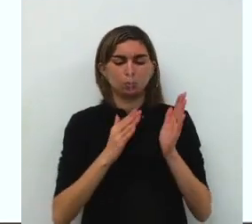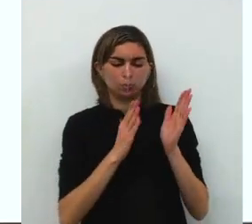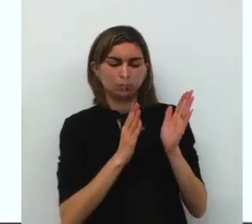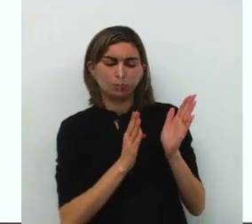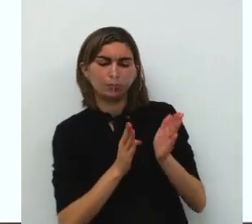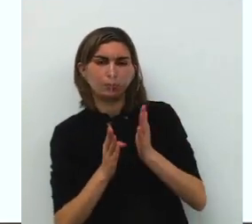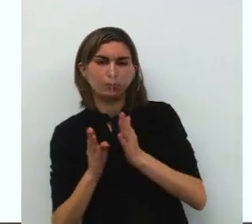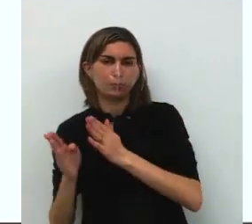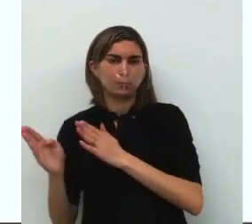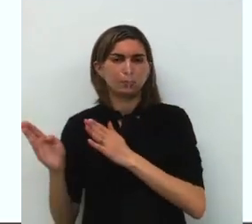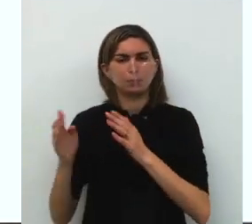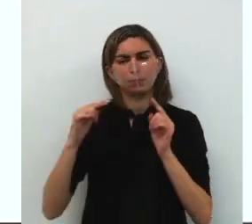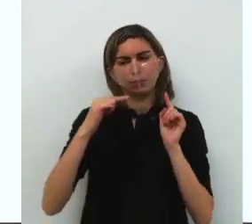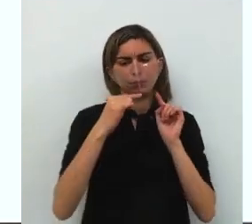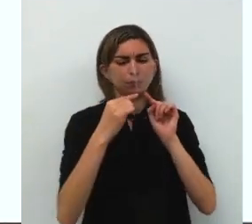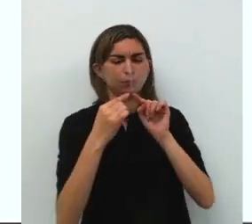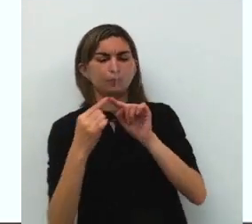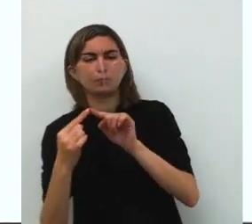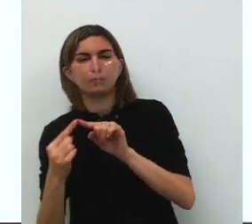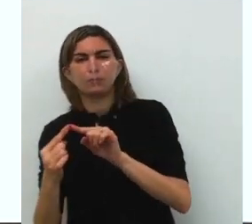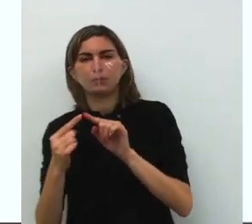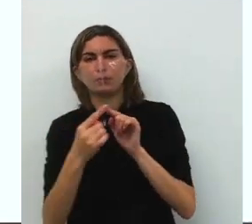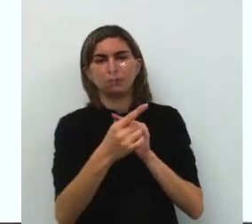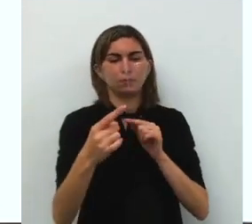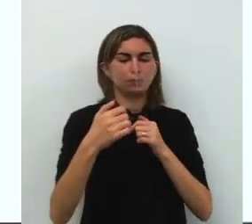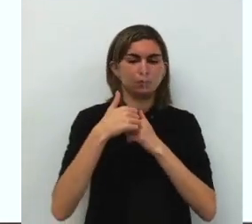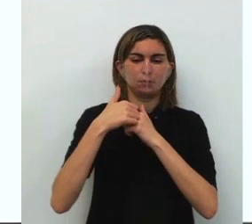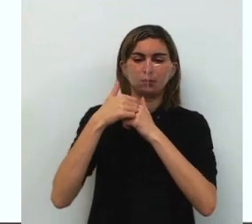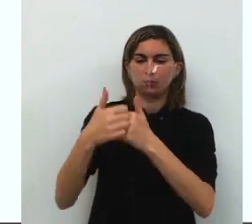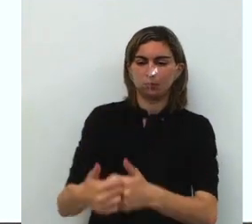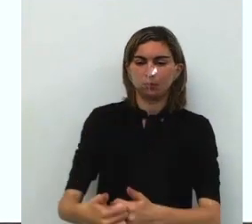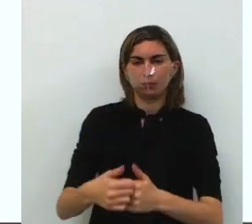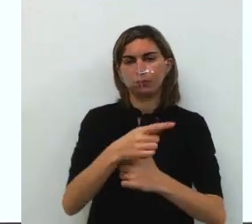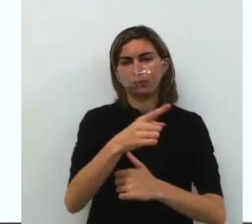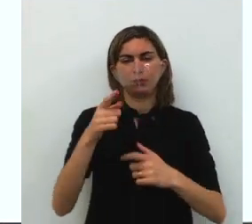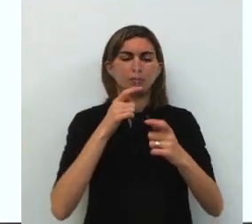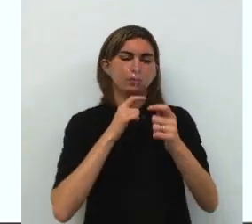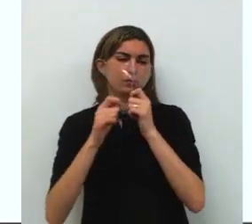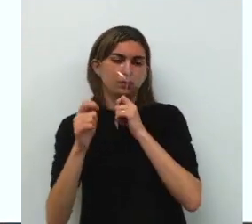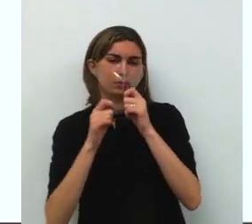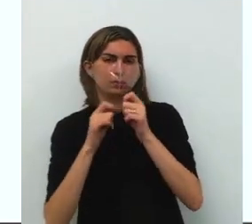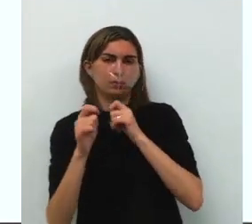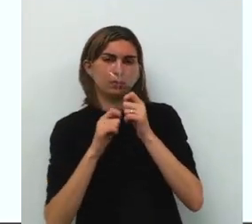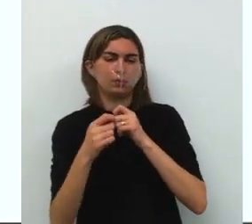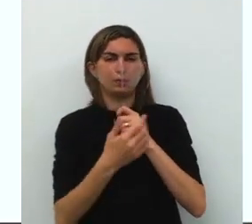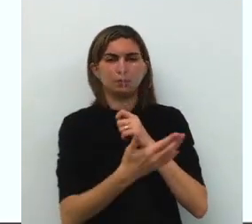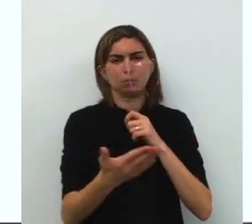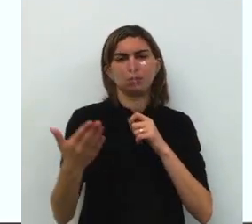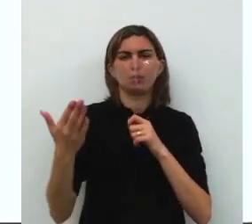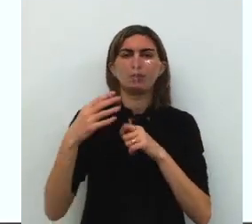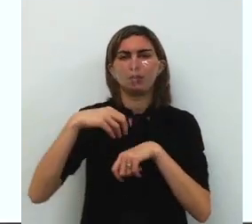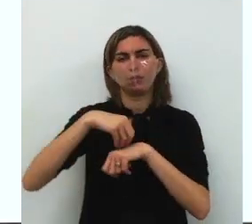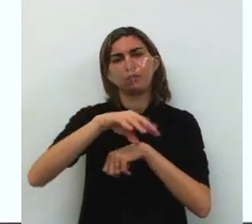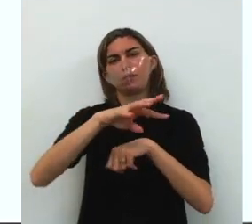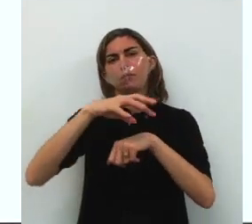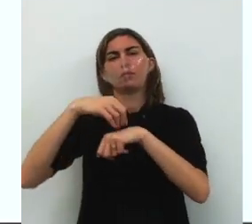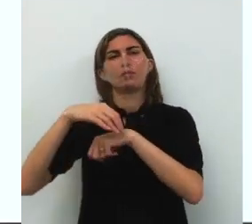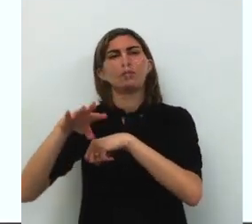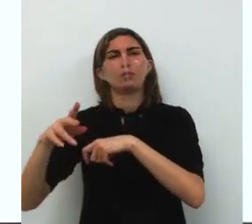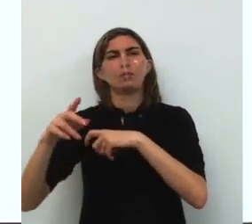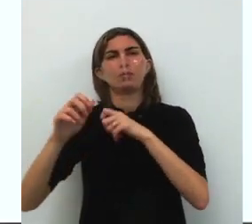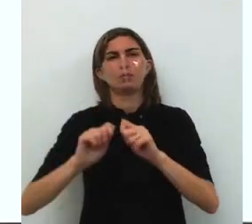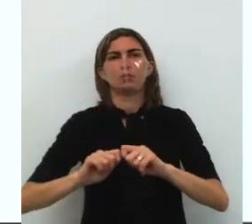um procedimento, tem uma linha que você segue para que essa entrevista ela seja